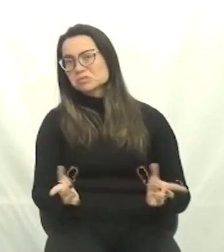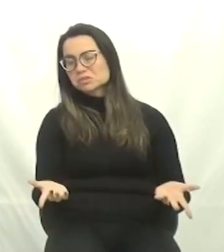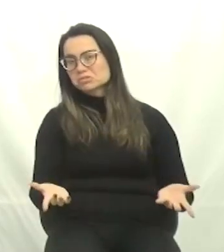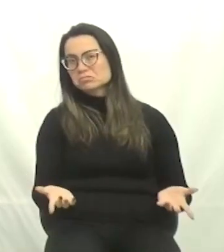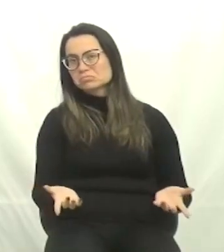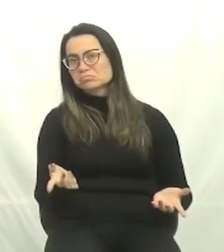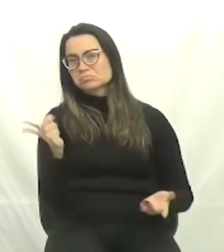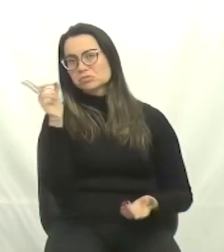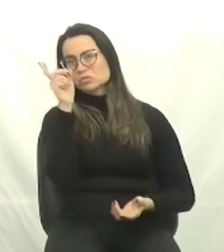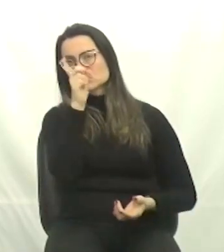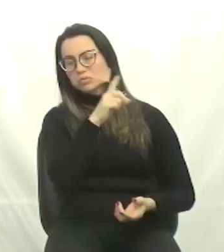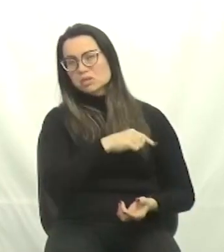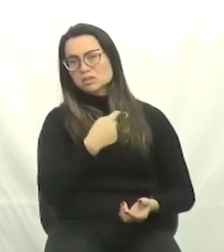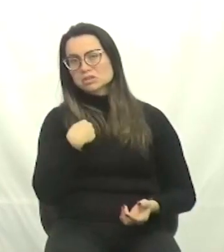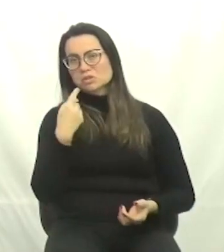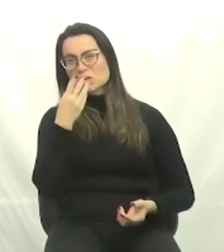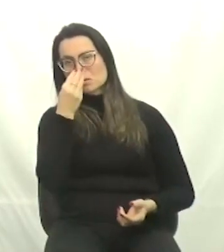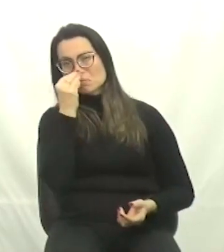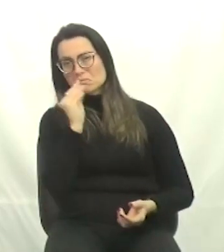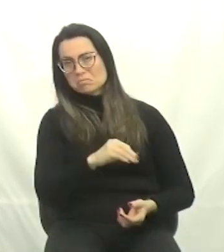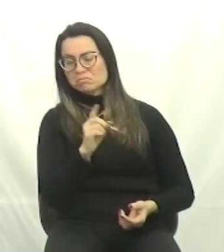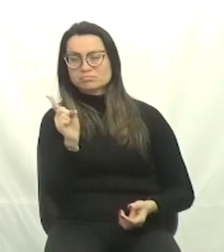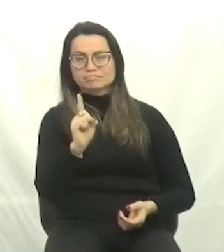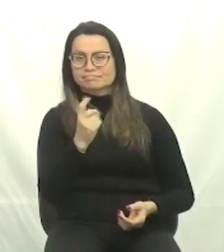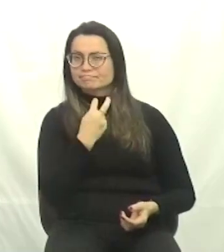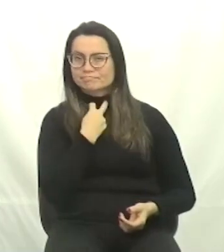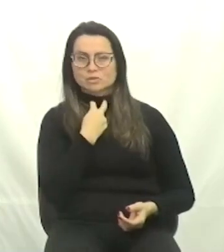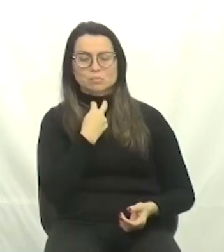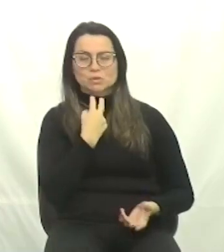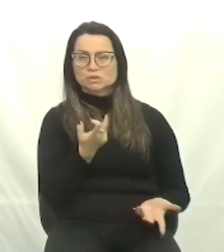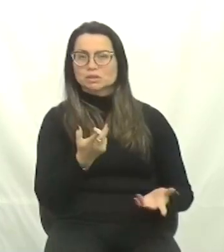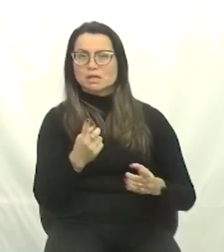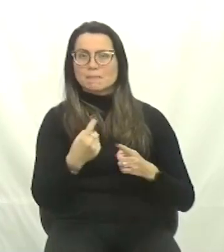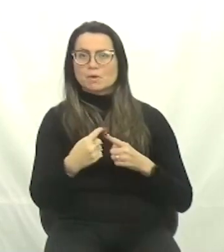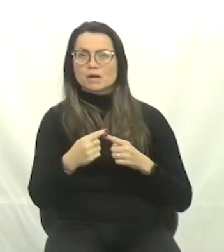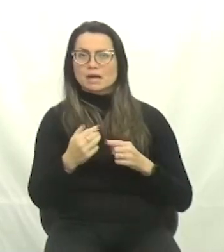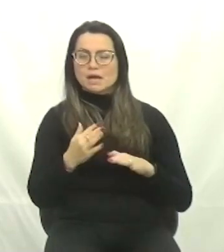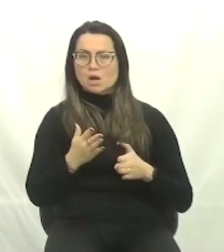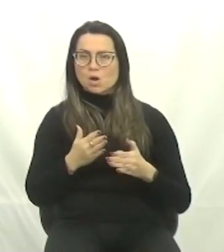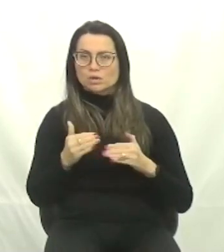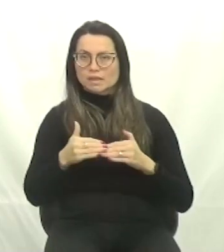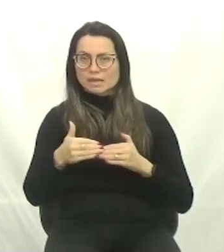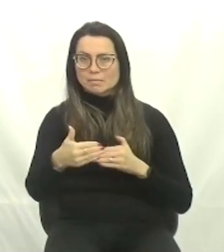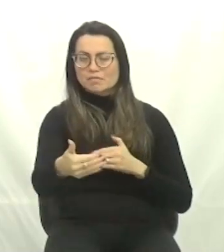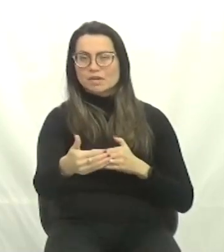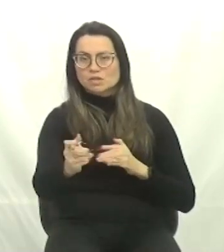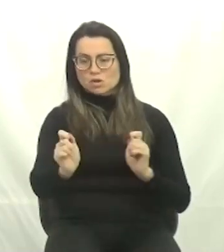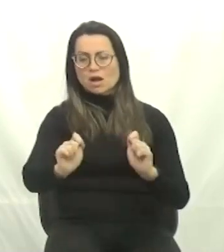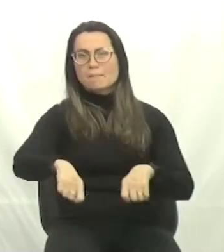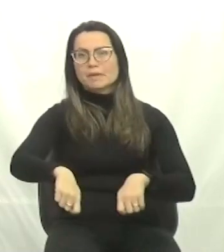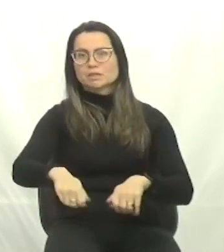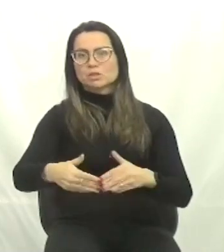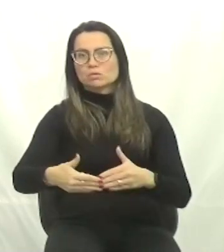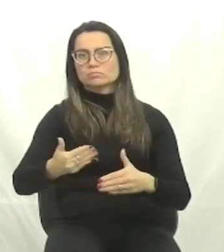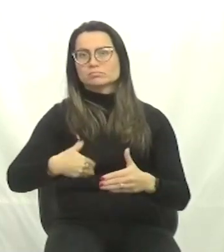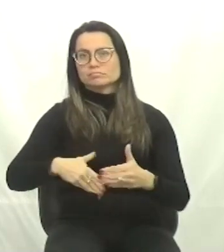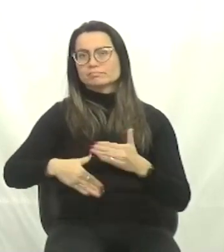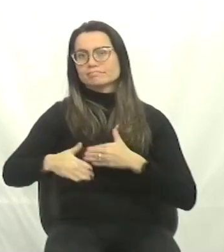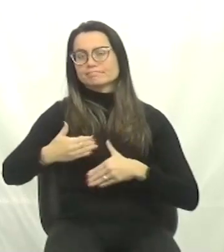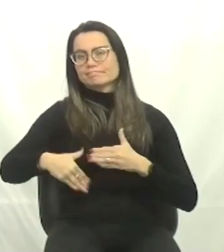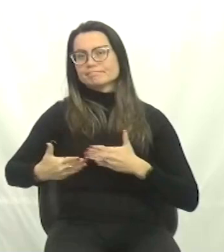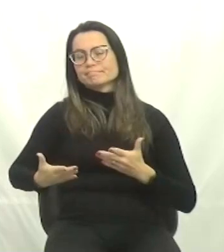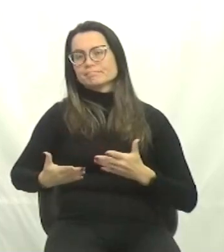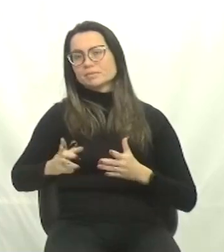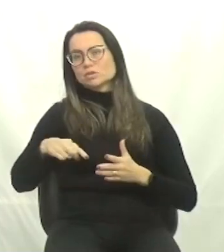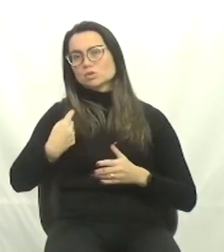não vai poder ignorar, porque daqui para frente ou os estagiários serão capacitados ou a gente faz uma discussão